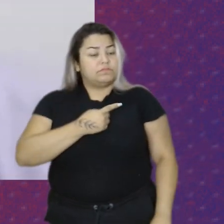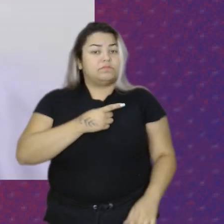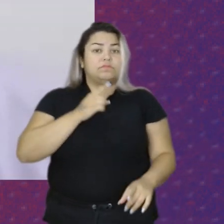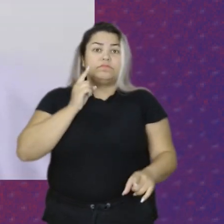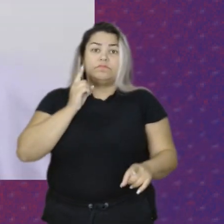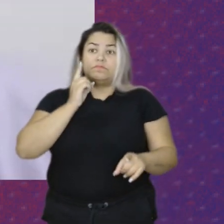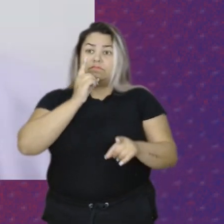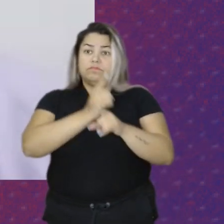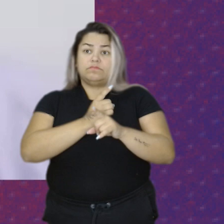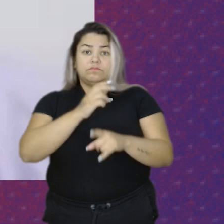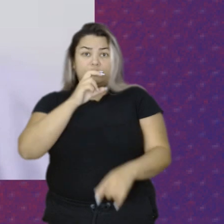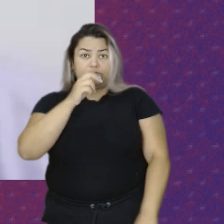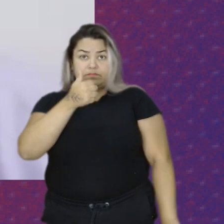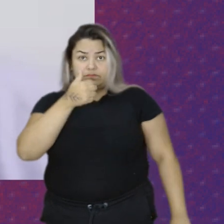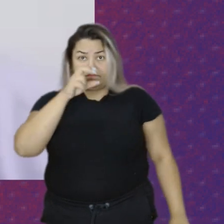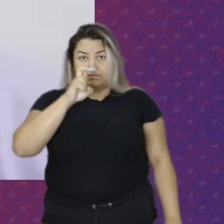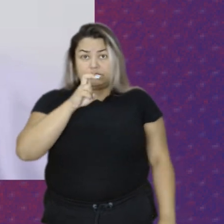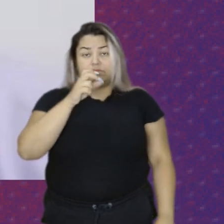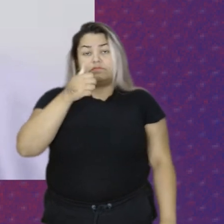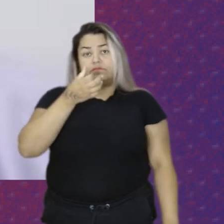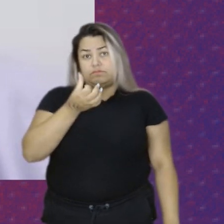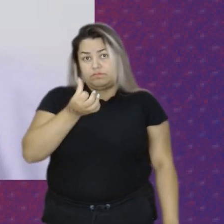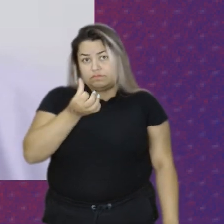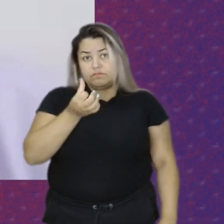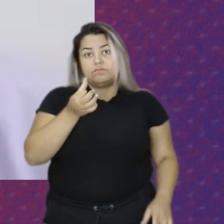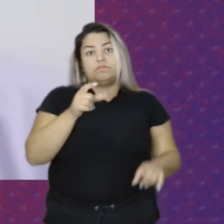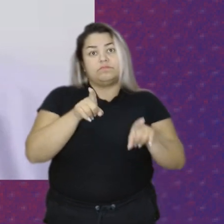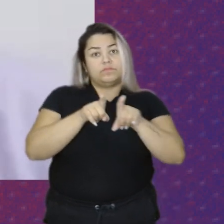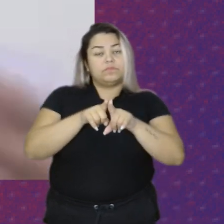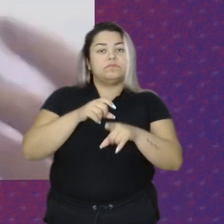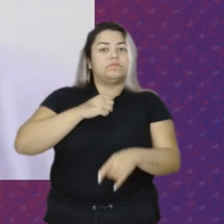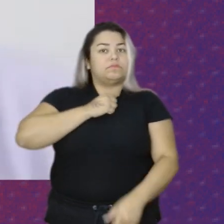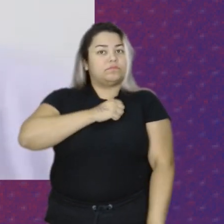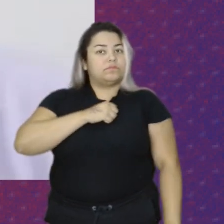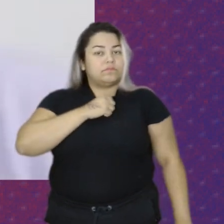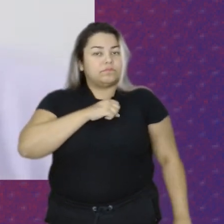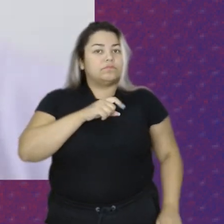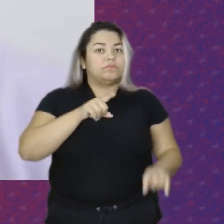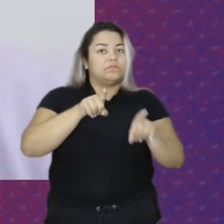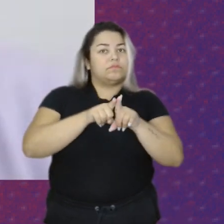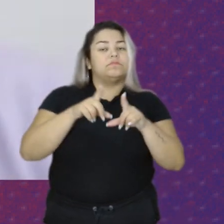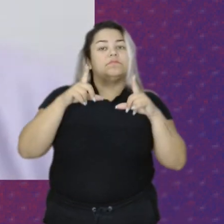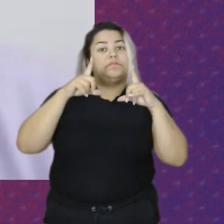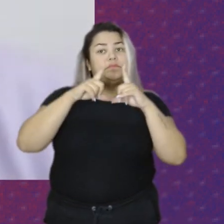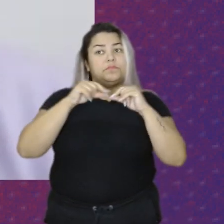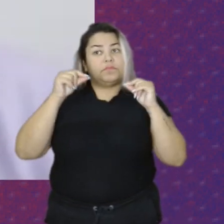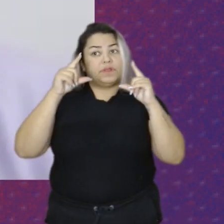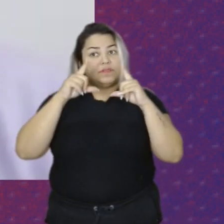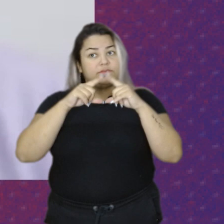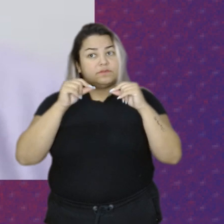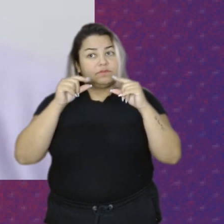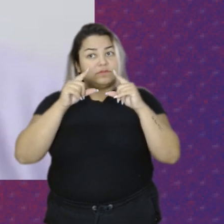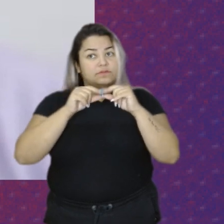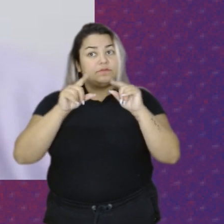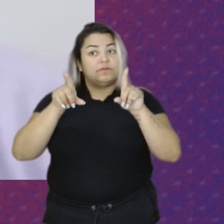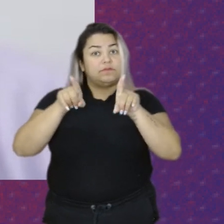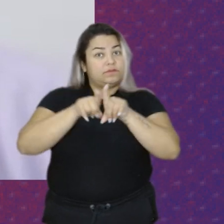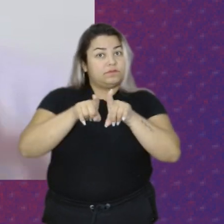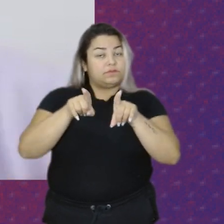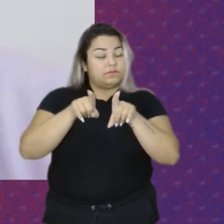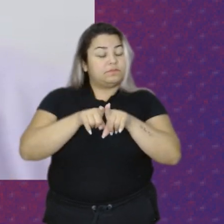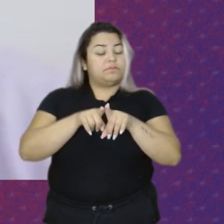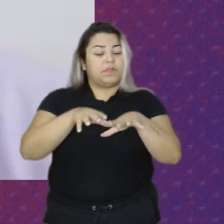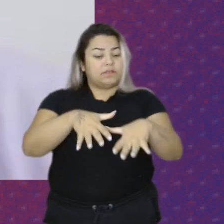e 16, agora de agosto, lá em Brasília, e essa marcha, ela